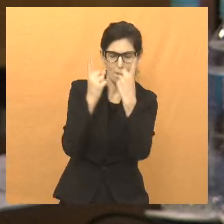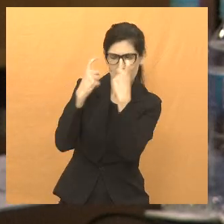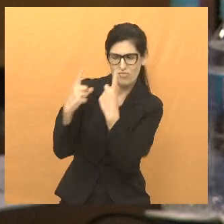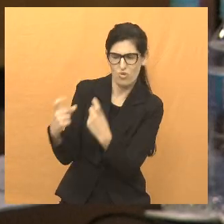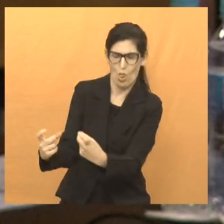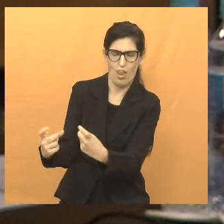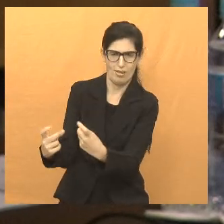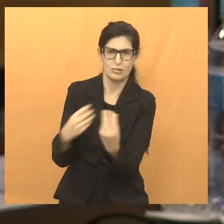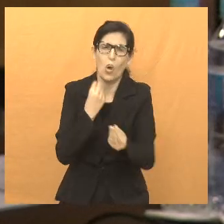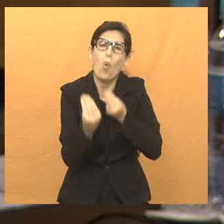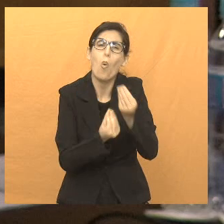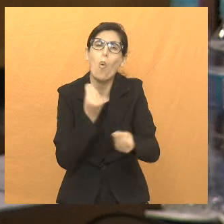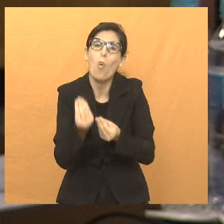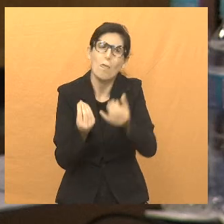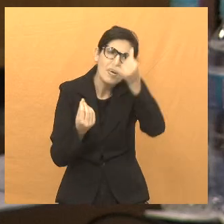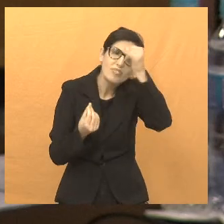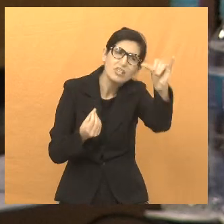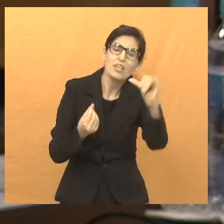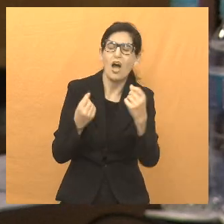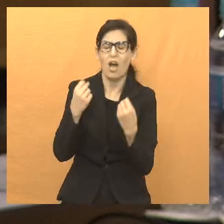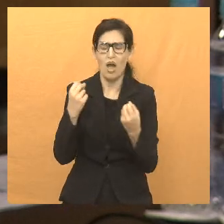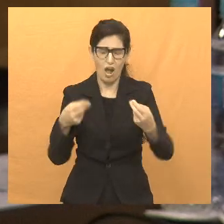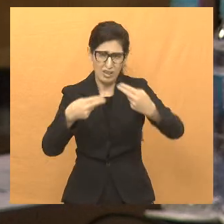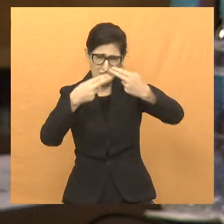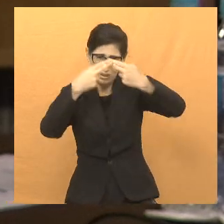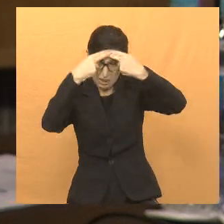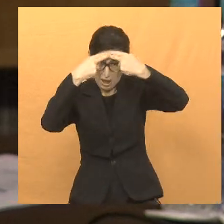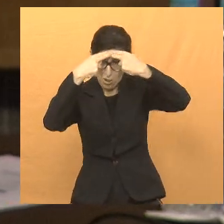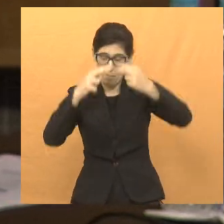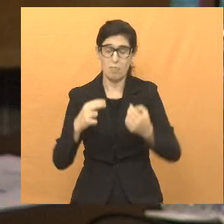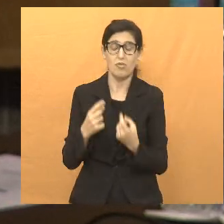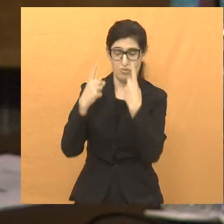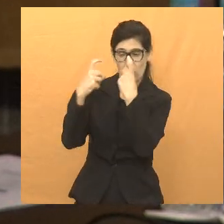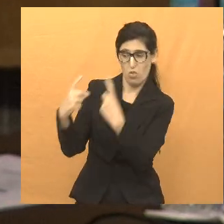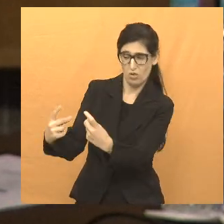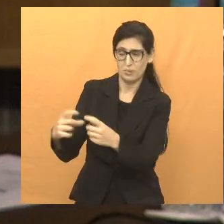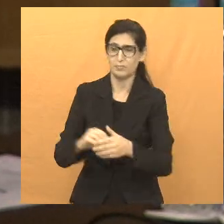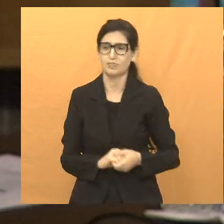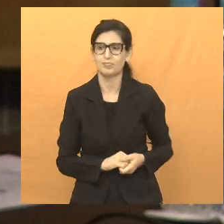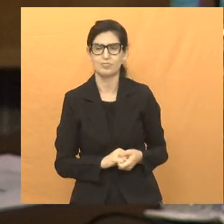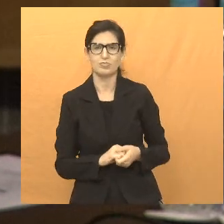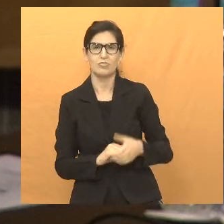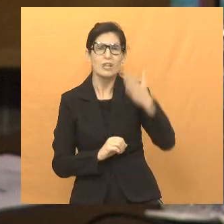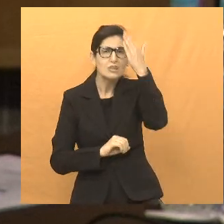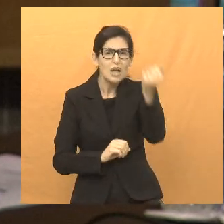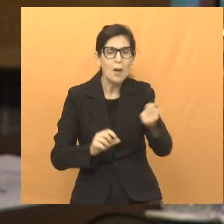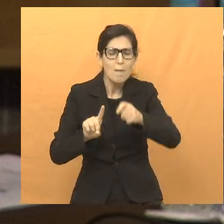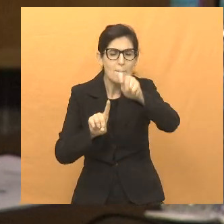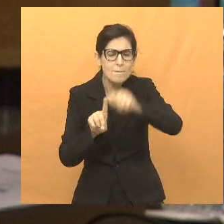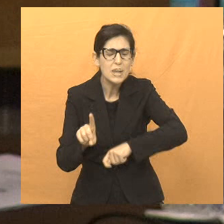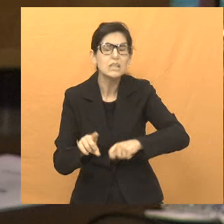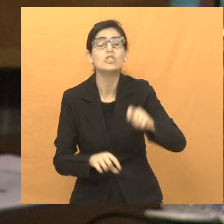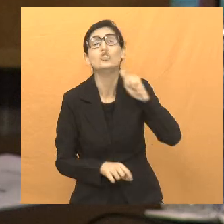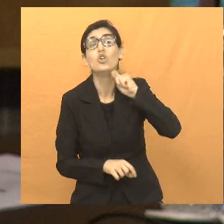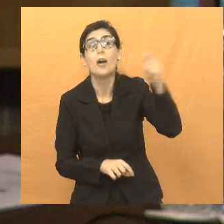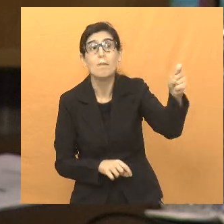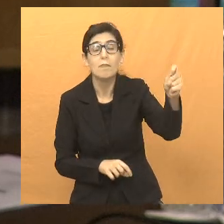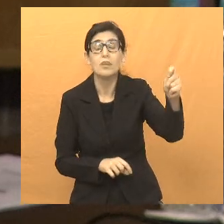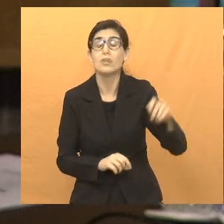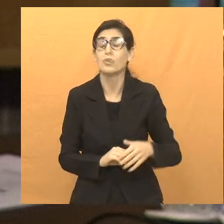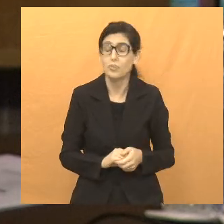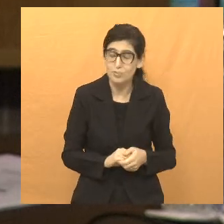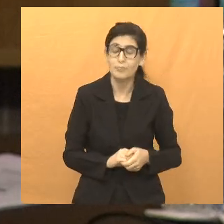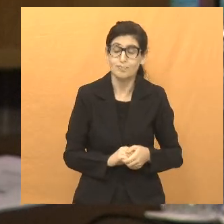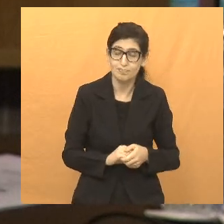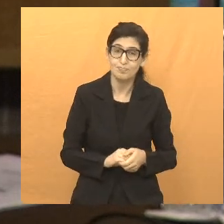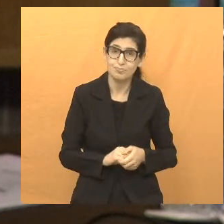né? A Família Segura inaugurou agora no mês de abril, é muito recente o equipamento, de fato,